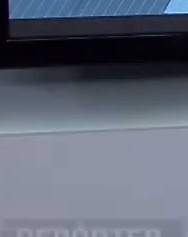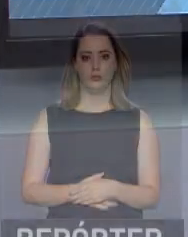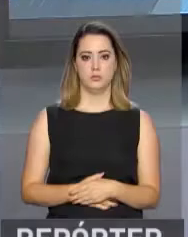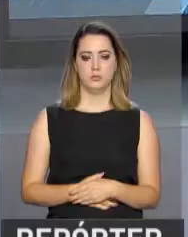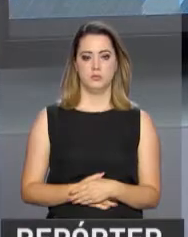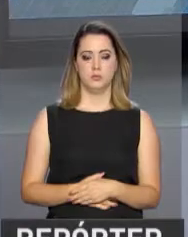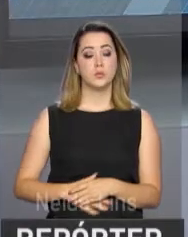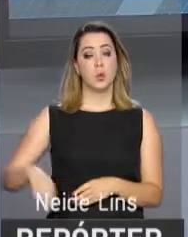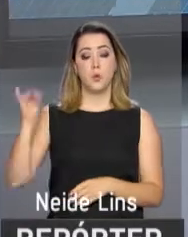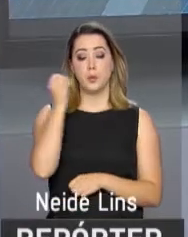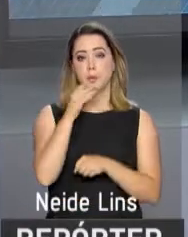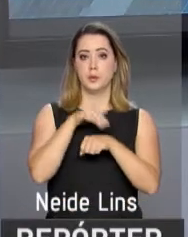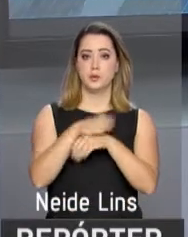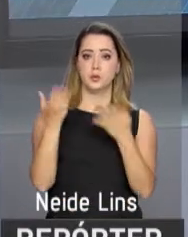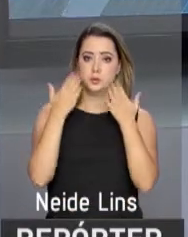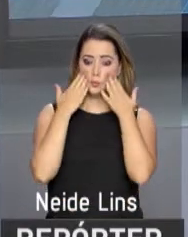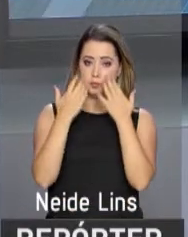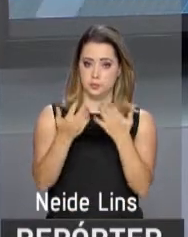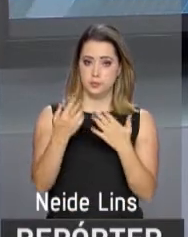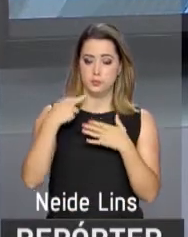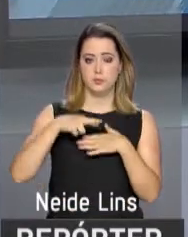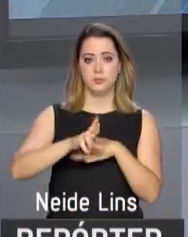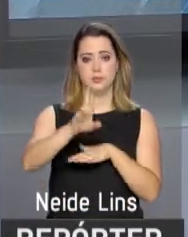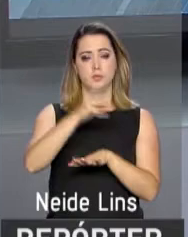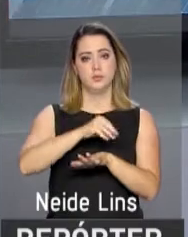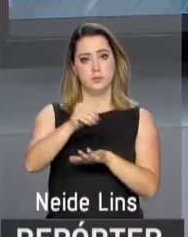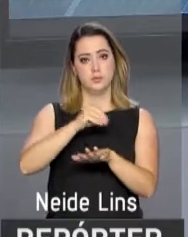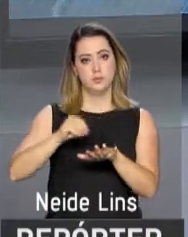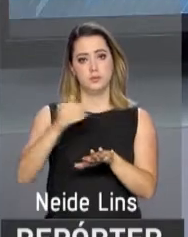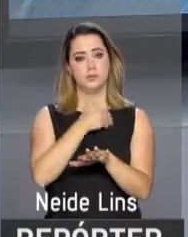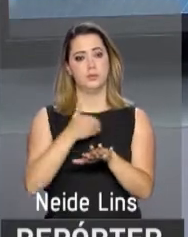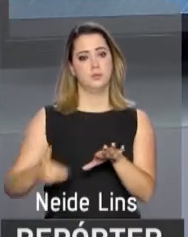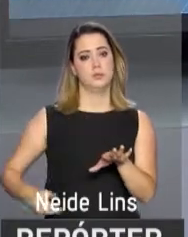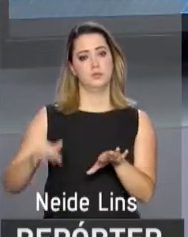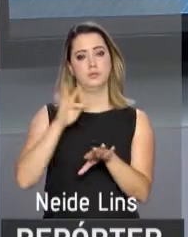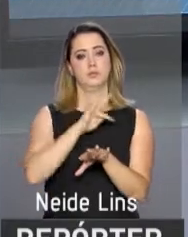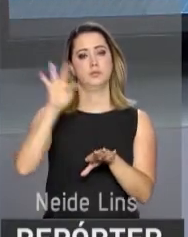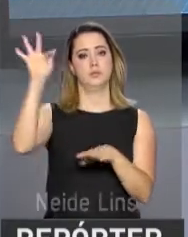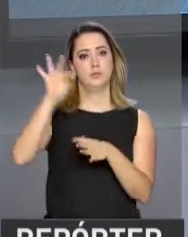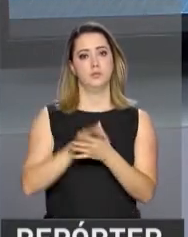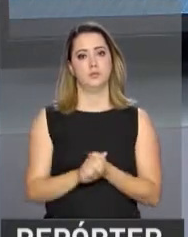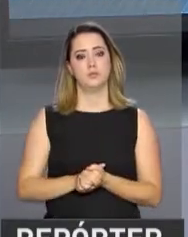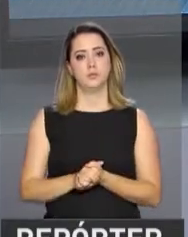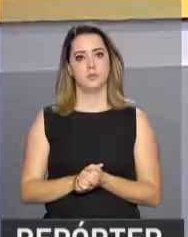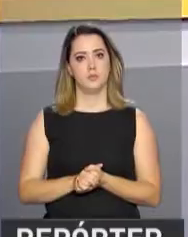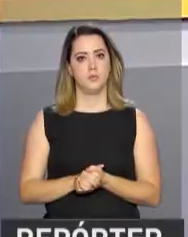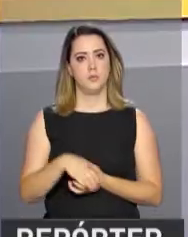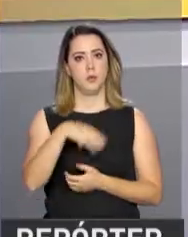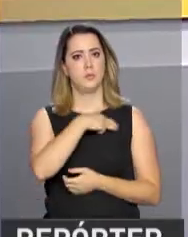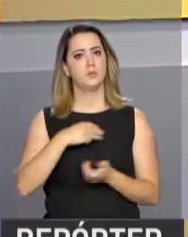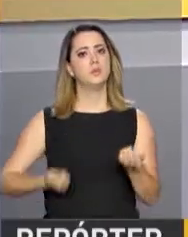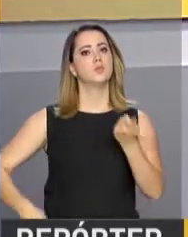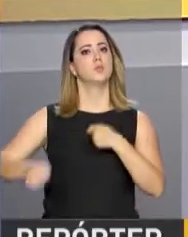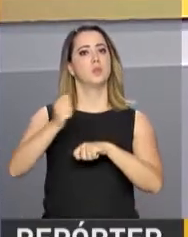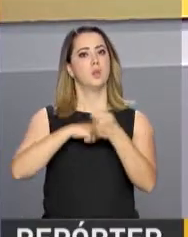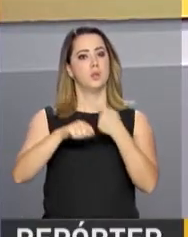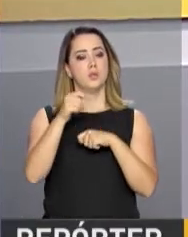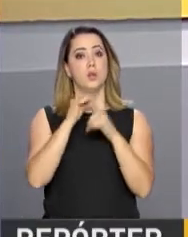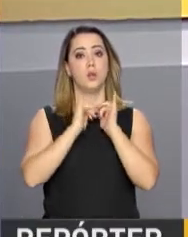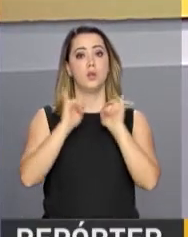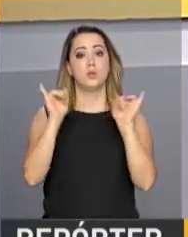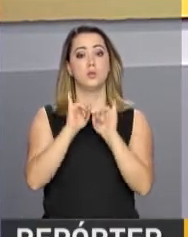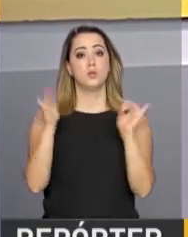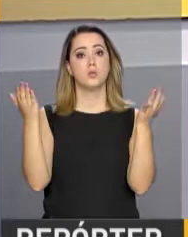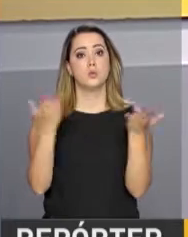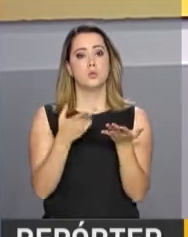olá boa noite estamos de volta com o repórter nbr e as notícias do governo federal o ministro da fazenda e henrique